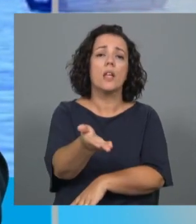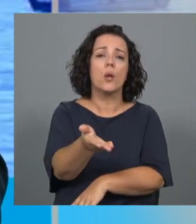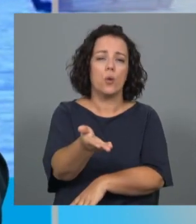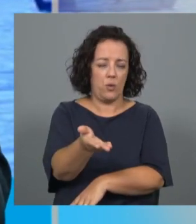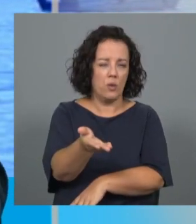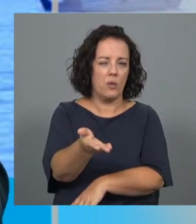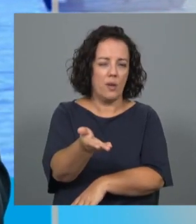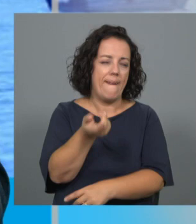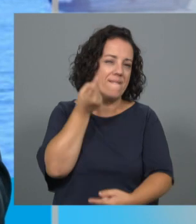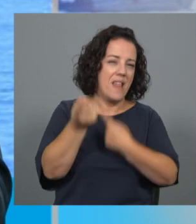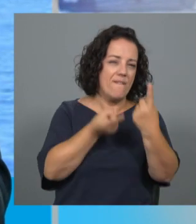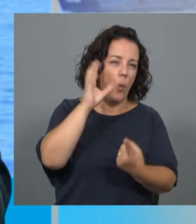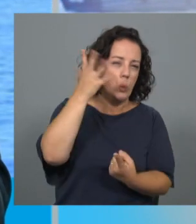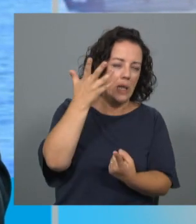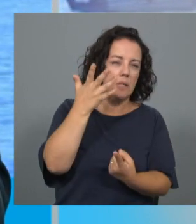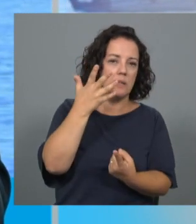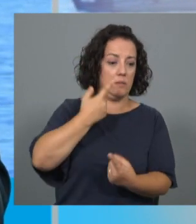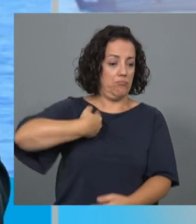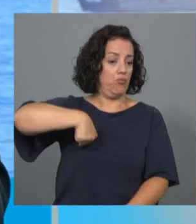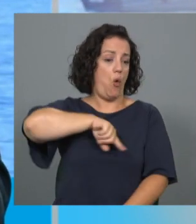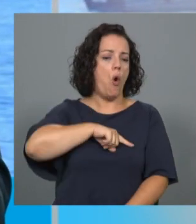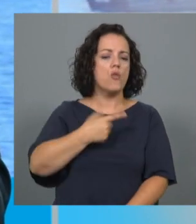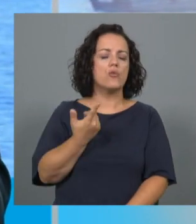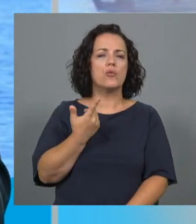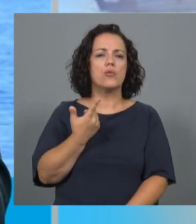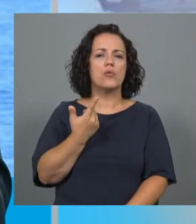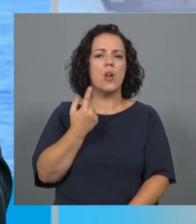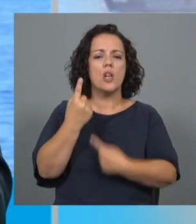o que acontece muitas vezes conosco, a quem pede.